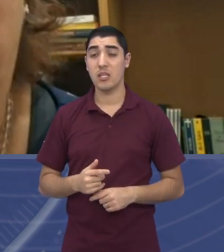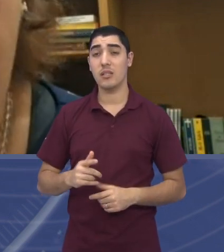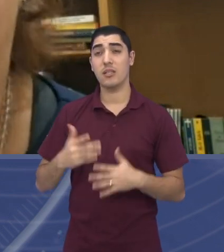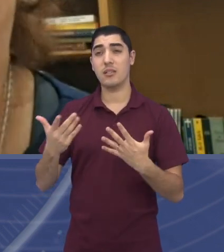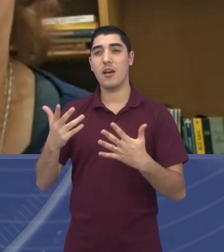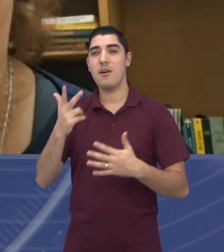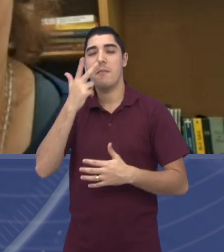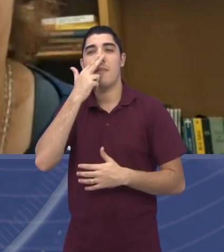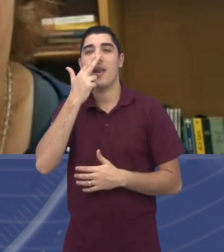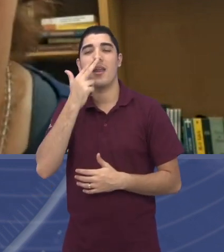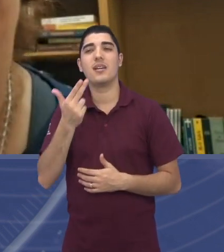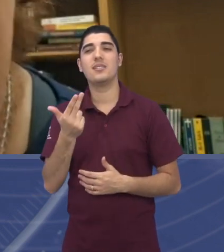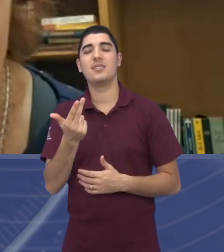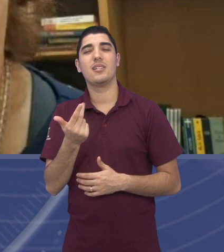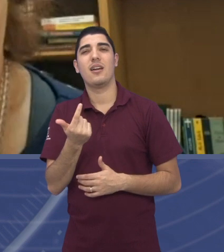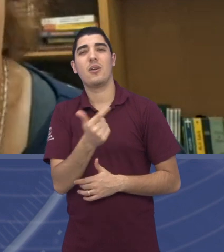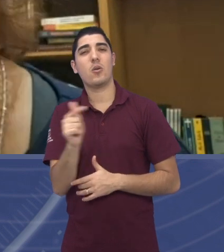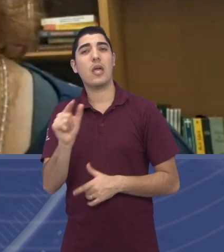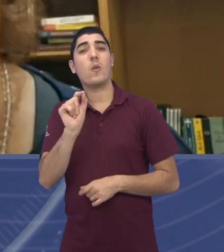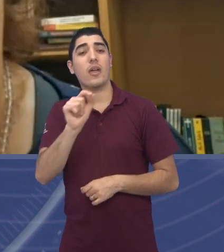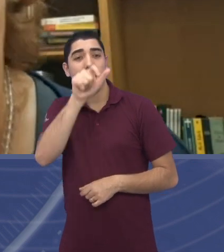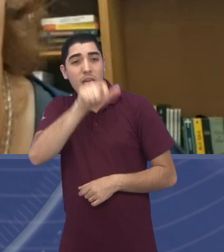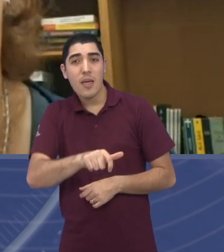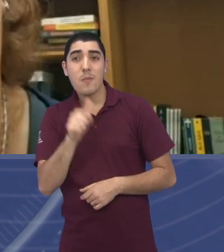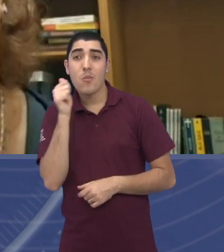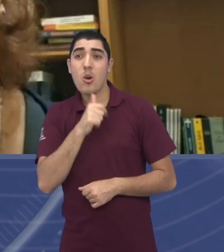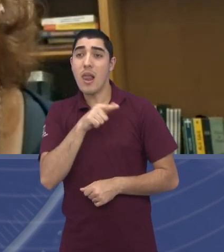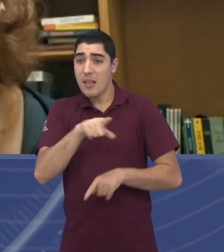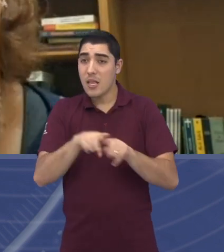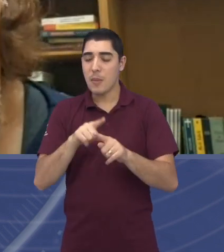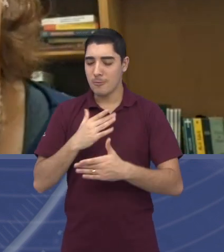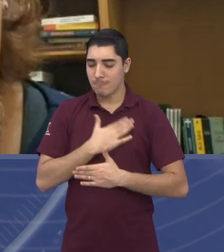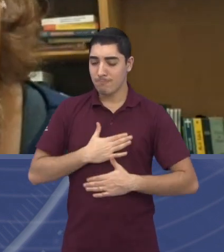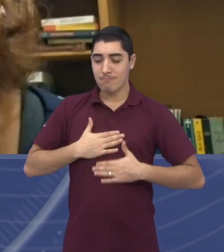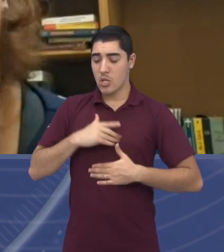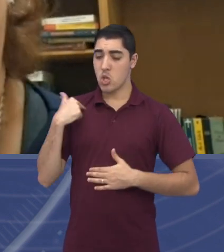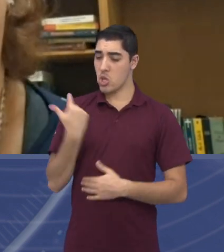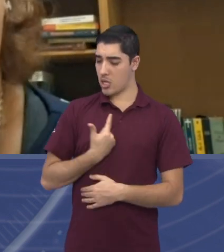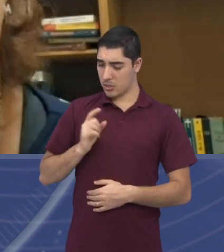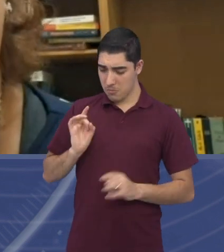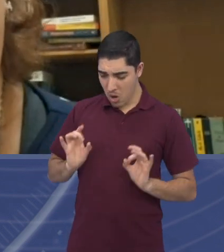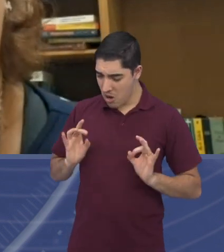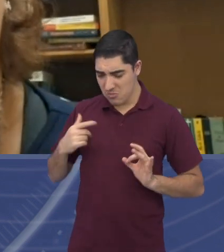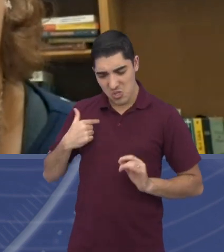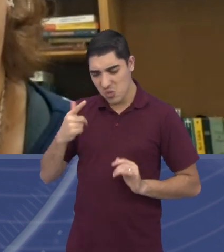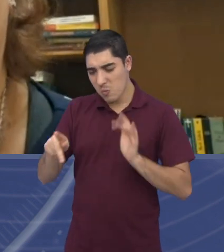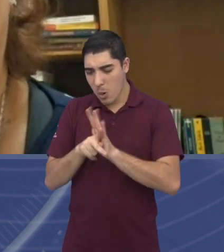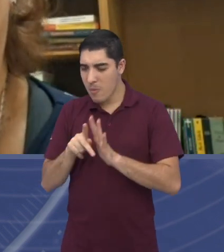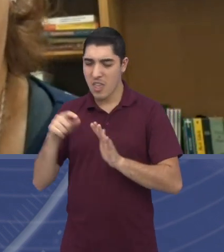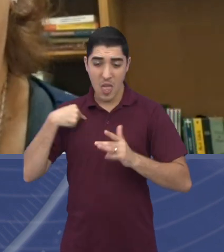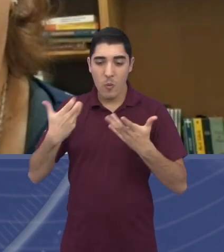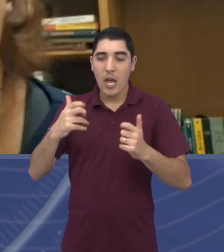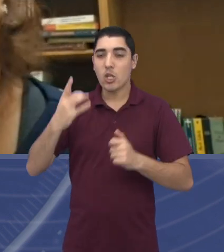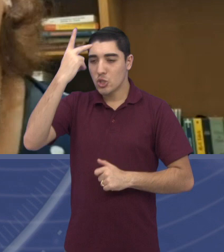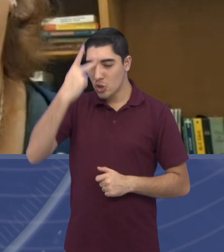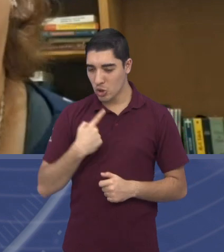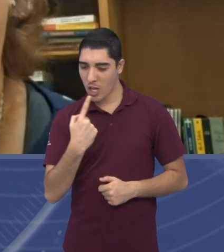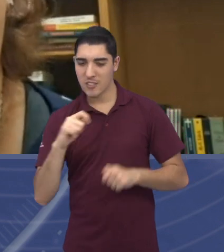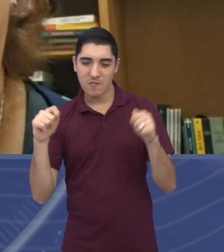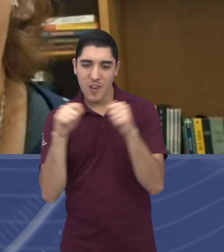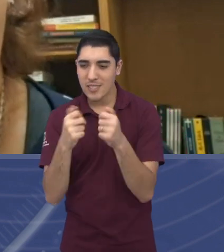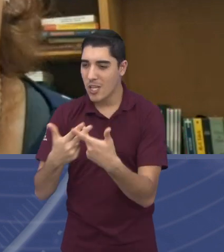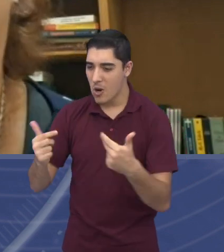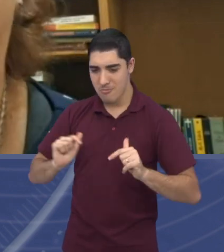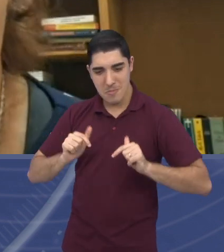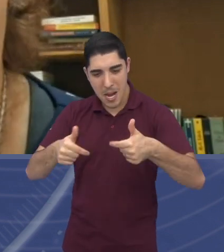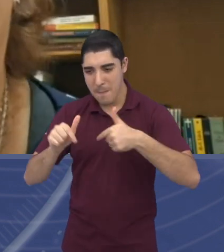a um tempo em que a satisfação é que é a nossa produção, o que nos realiza, o que nos satisfaz. Então, a nossa sociedade